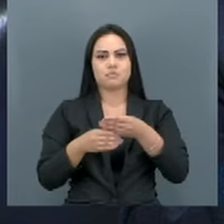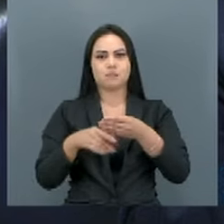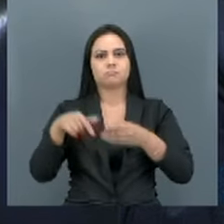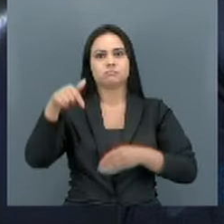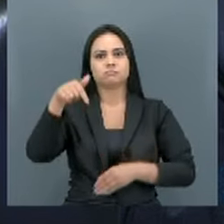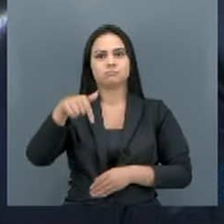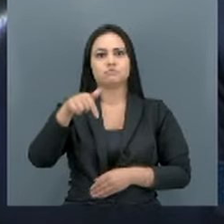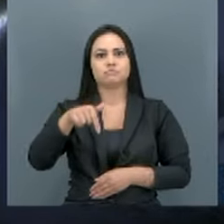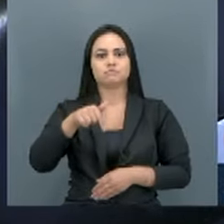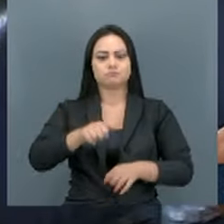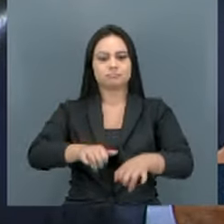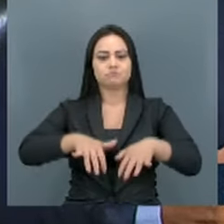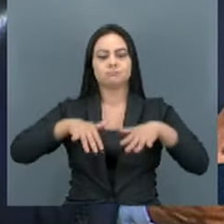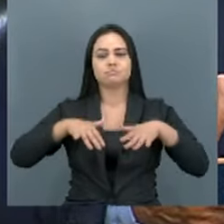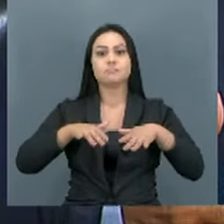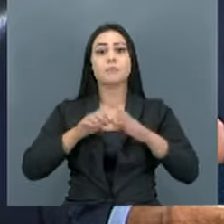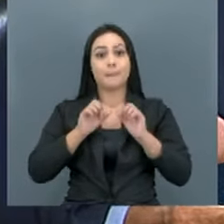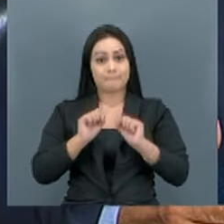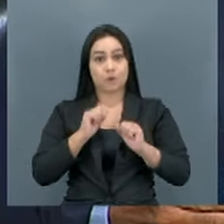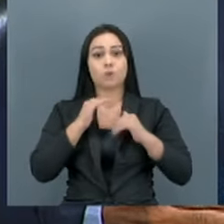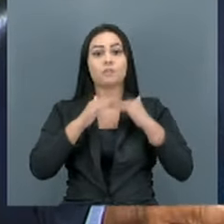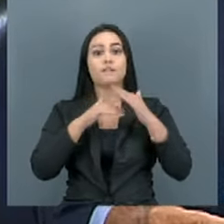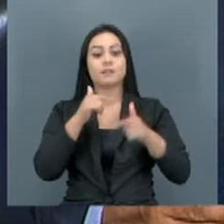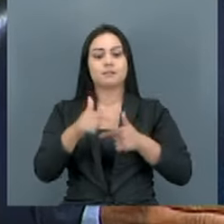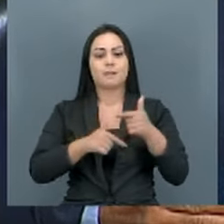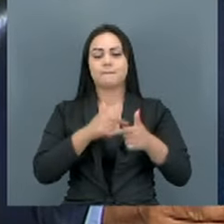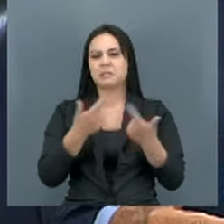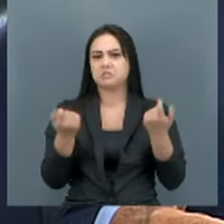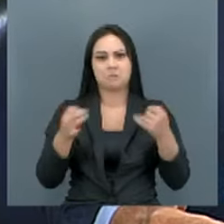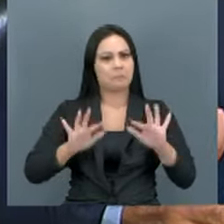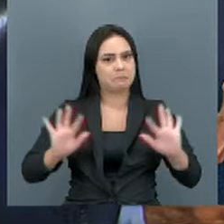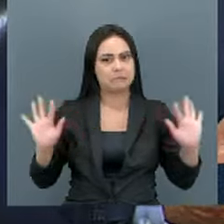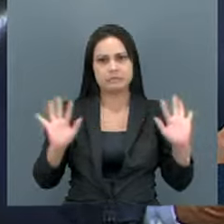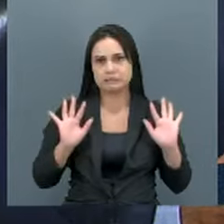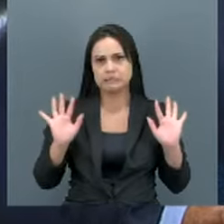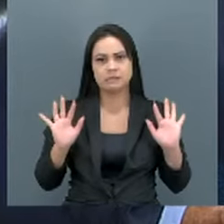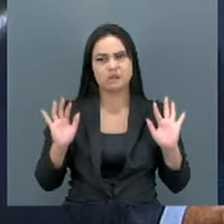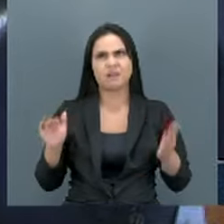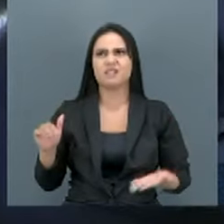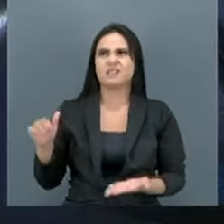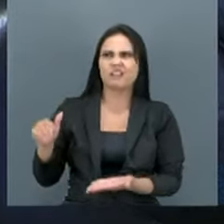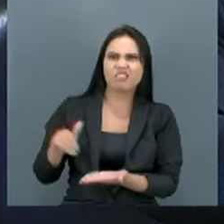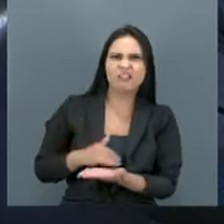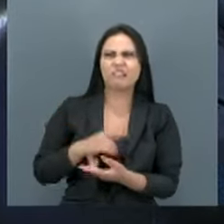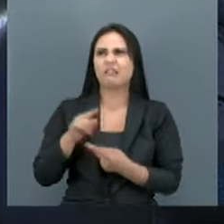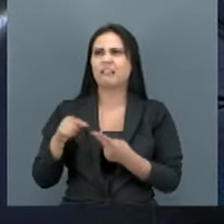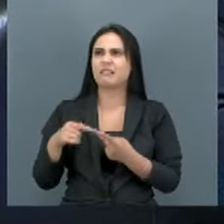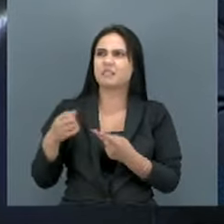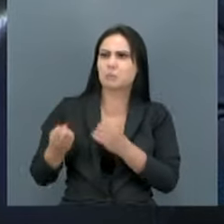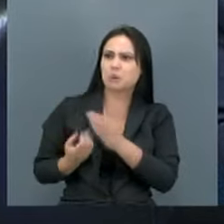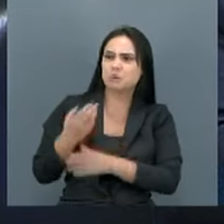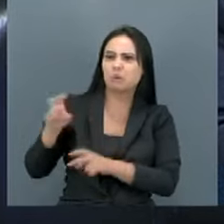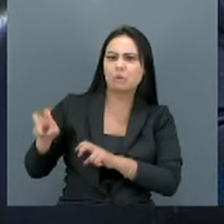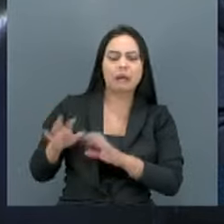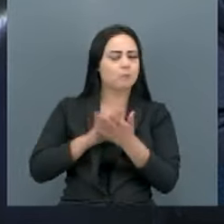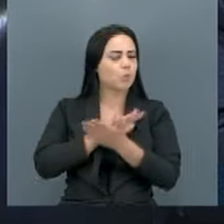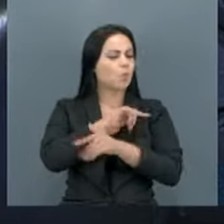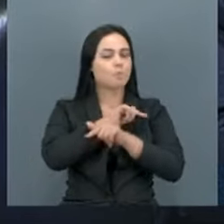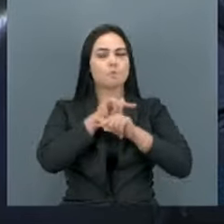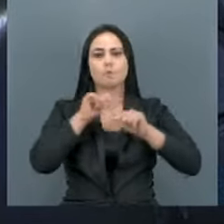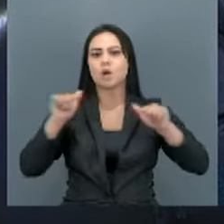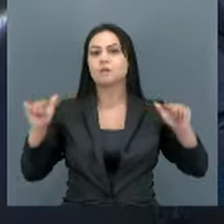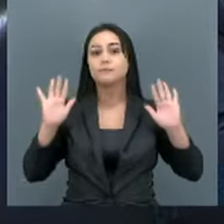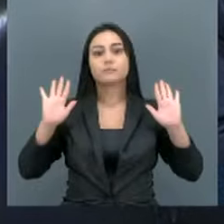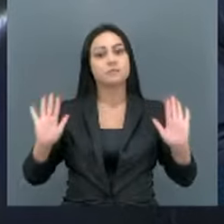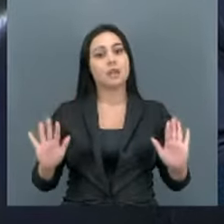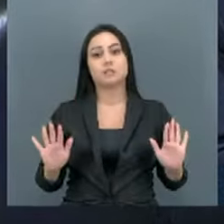possam desenvolver o seu trabalho sem precisar estar mendigando de secretaria, de produtor rural, de ninguém, para o